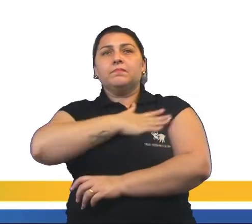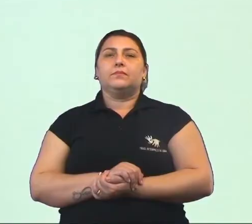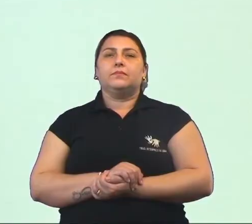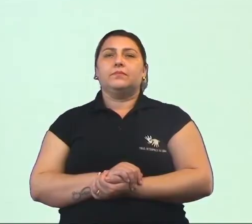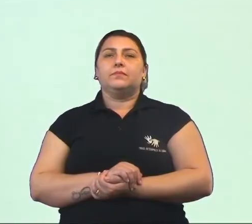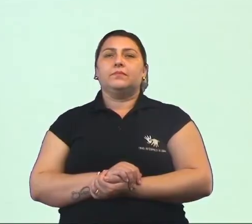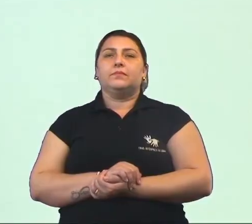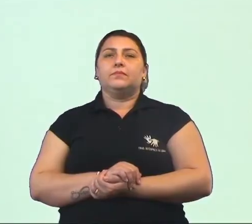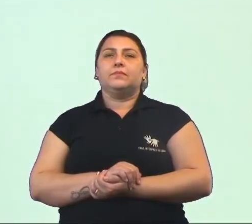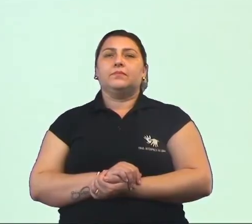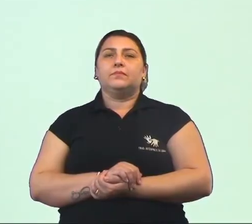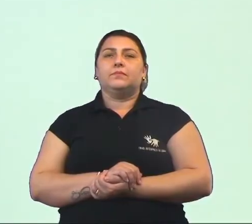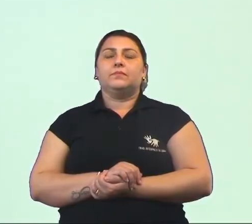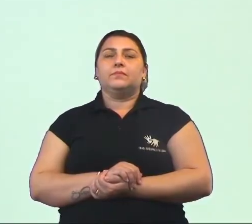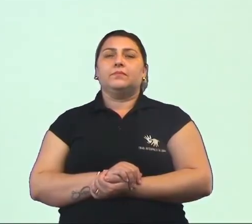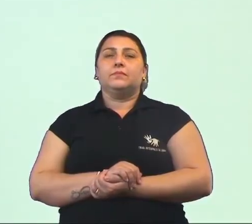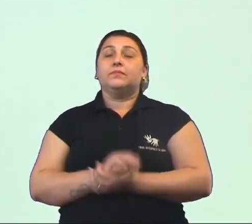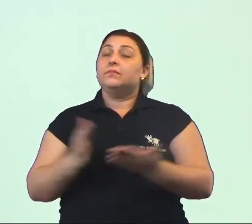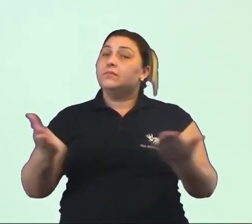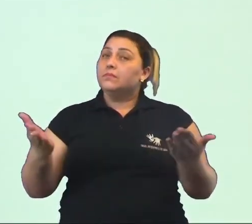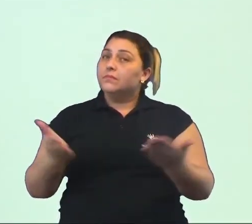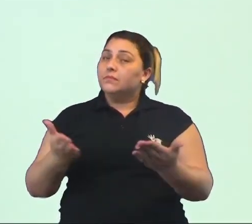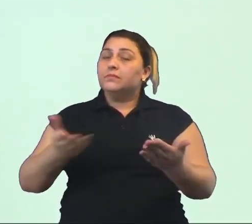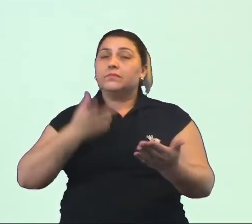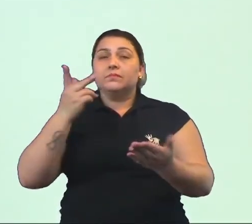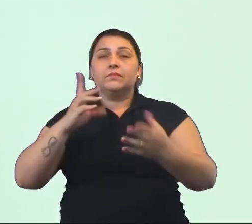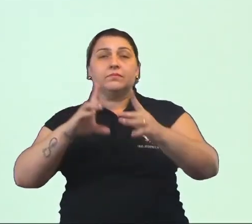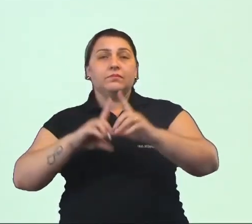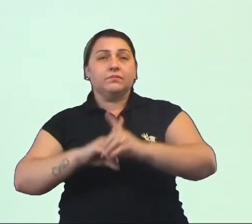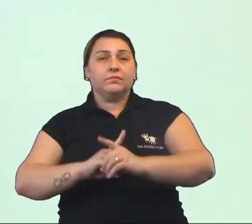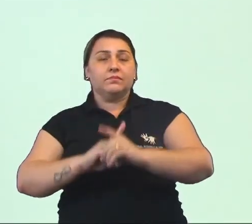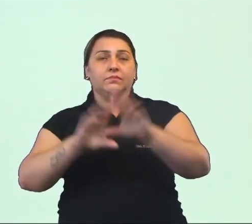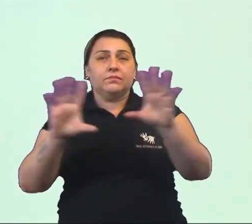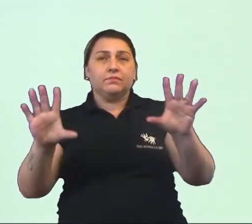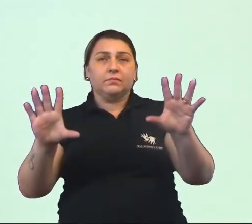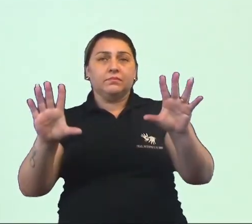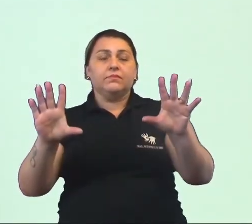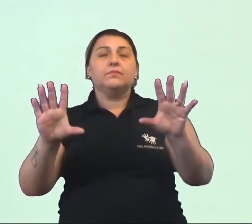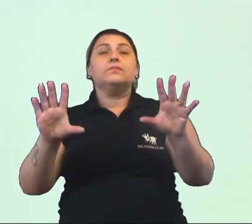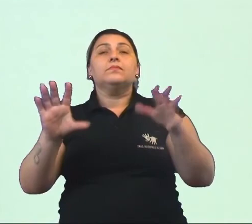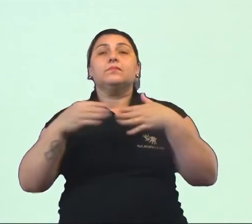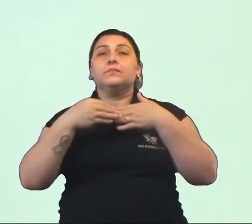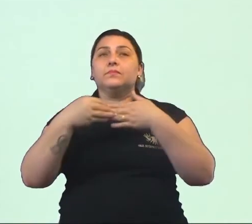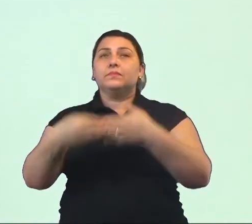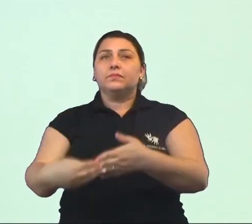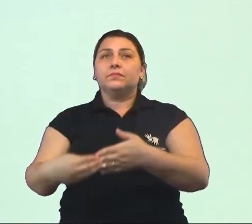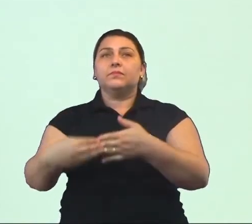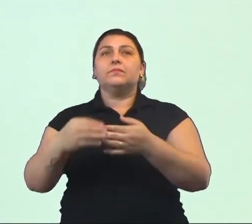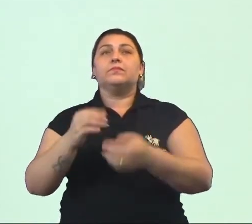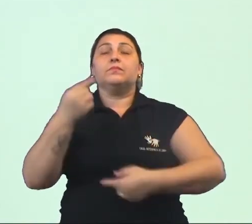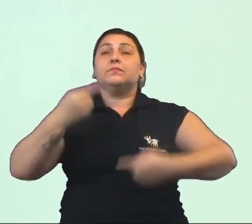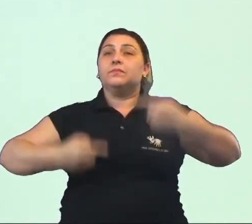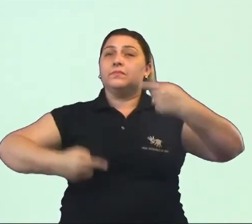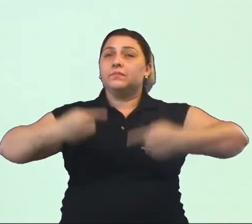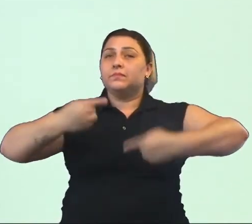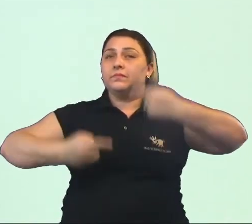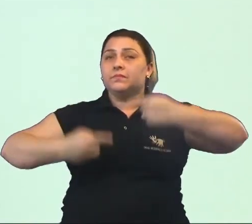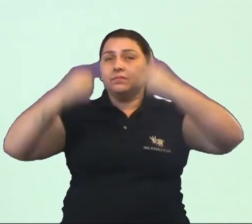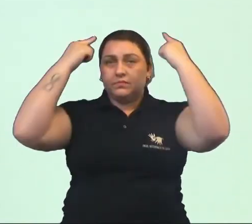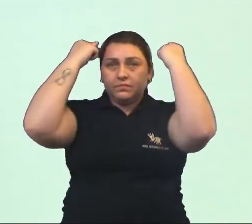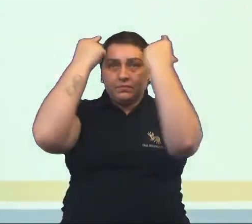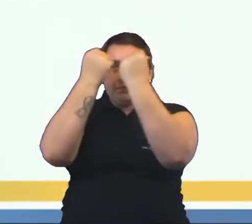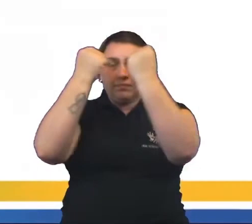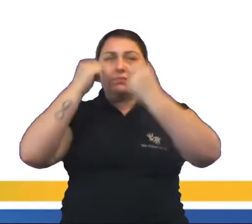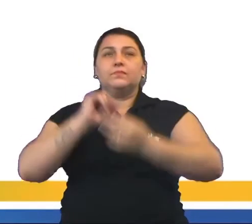duvidar. Agora iremos falar, né, sobre o legado para a democracia e para a política.